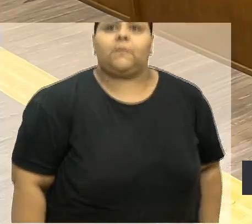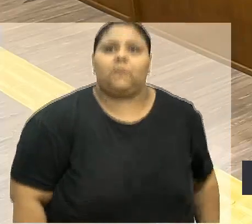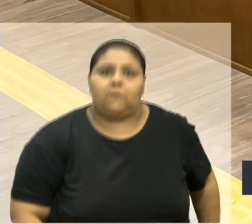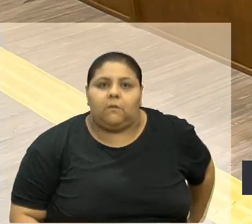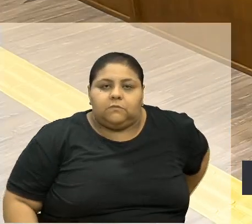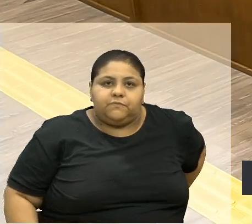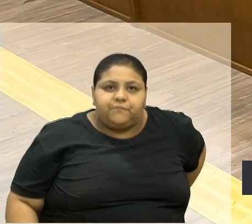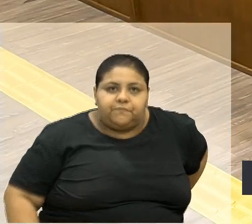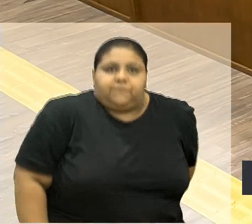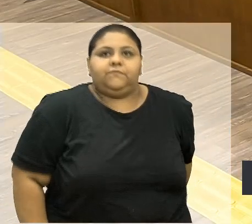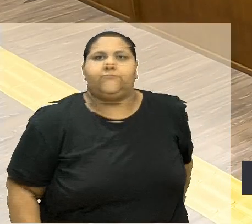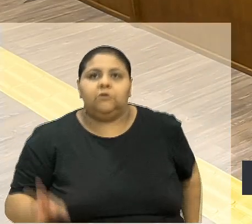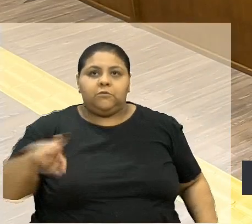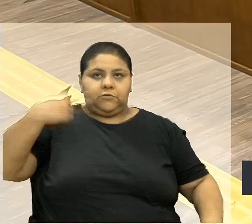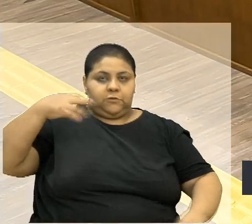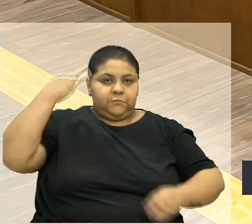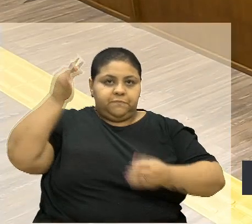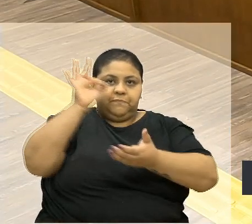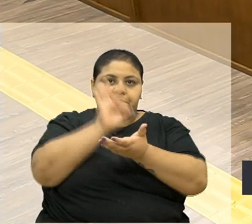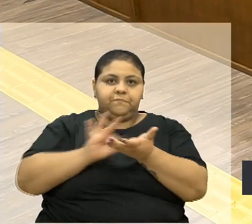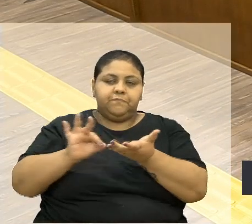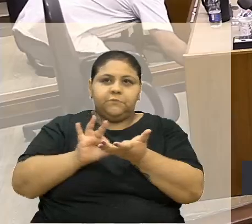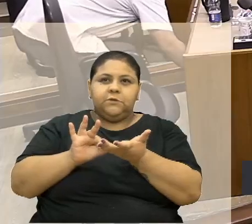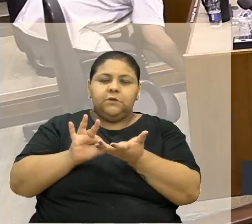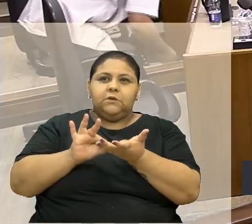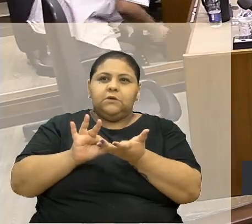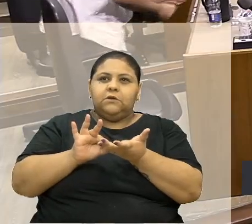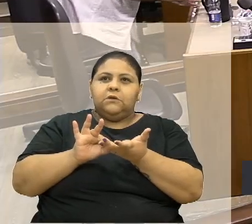Vereador inscrito, vereador Fiuza.